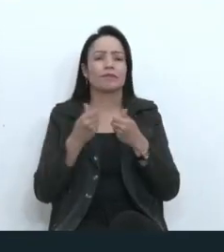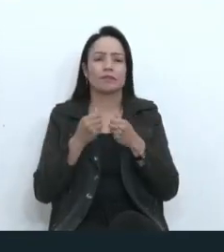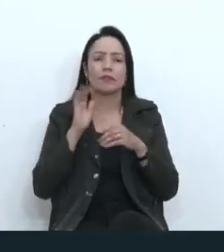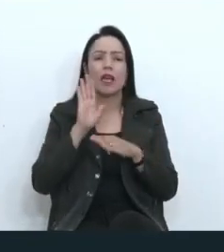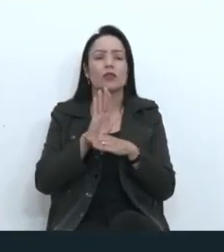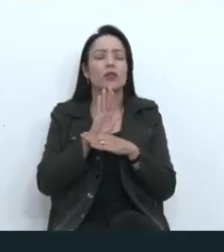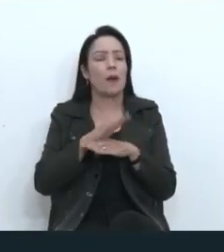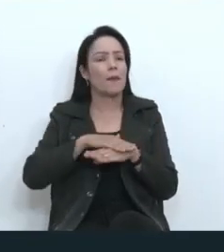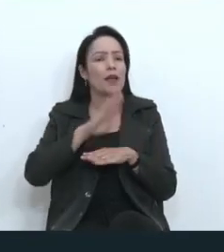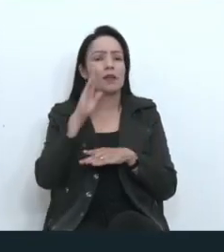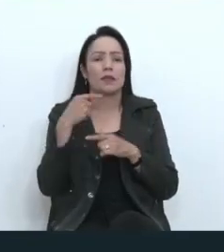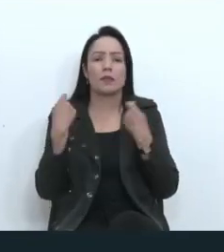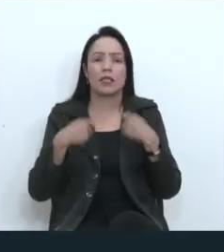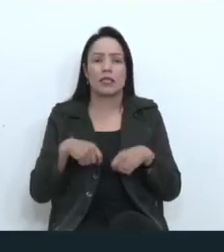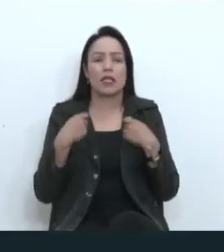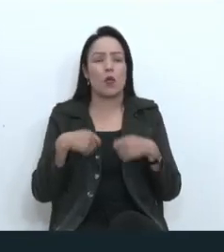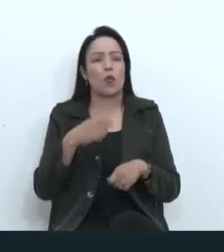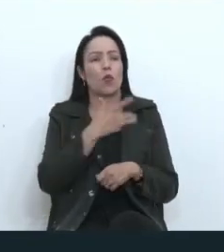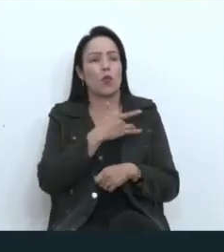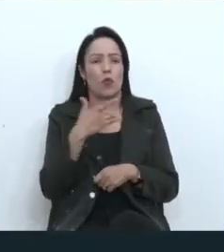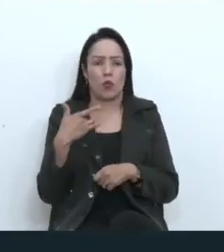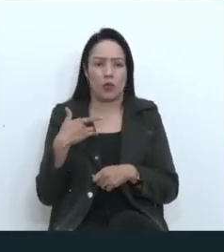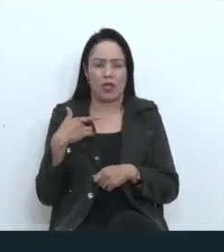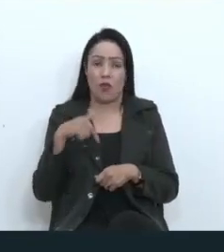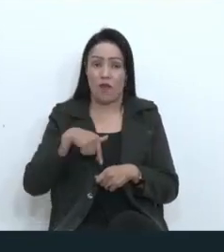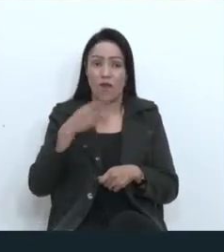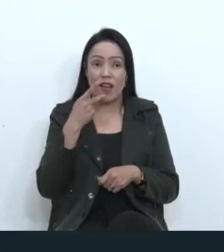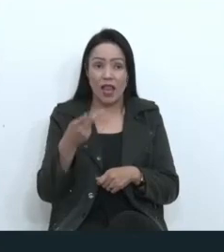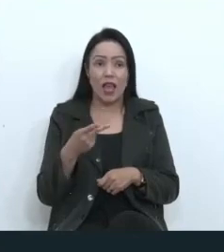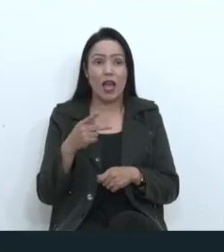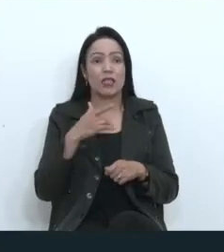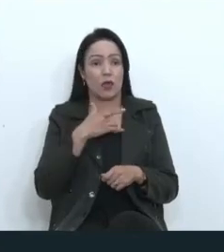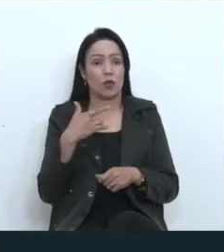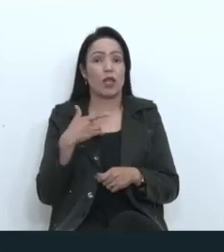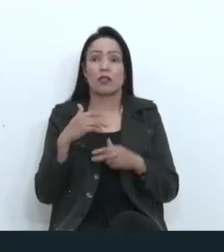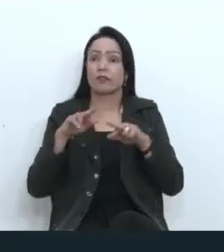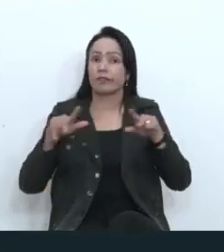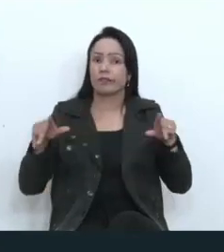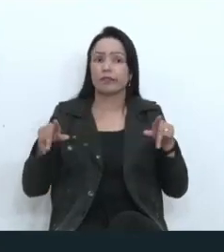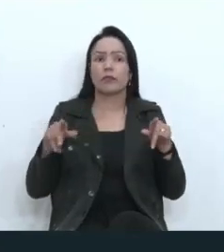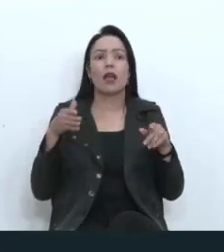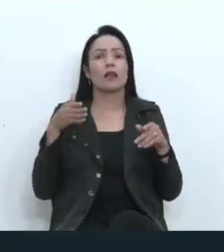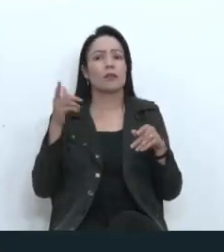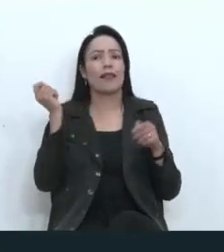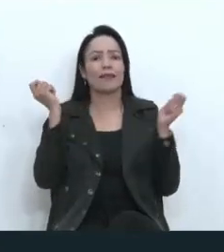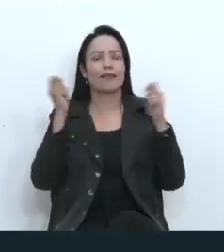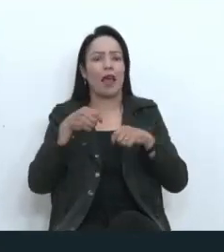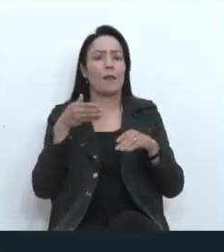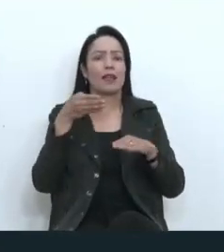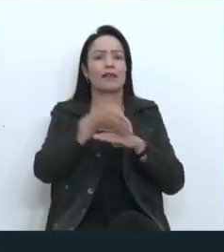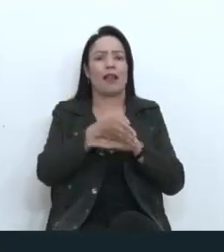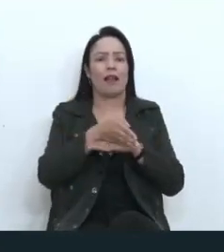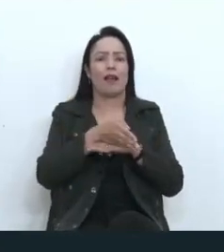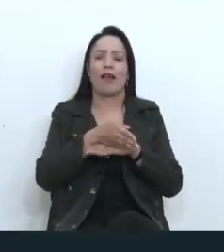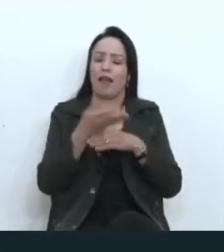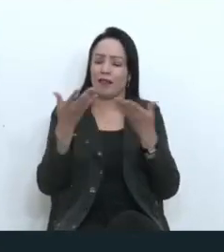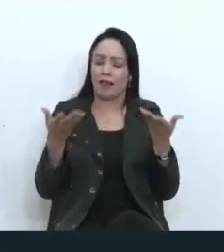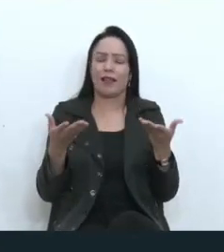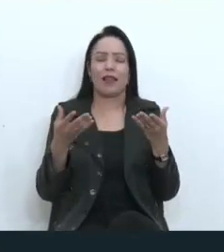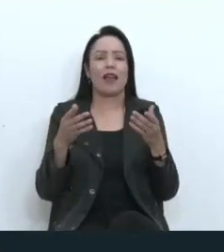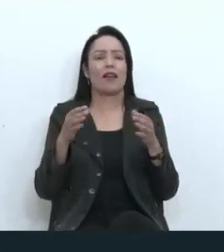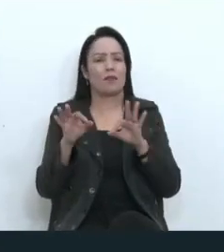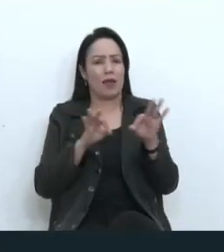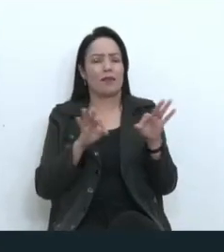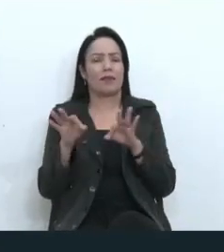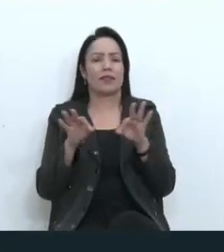que mais precisam da saúde e aqui quando eu falo saúde é criar mecanismo para acesso que é o que essa entidade faz sem buscar